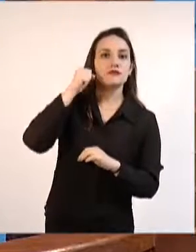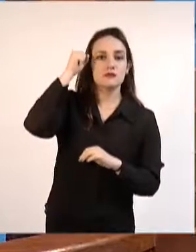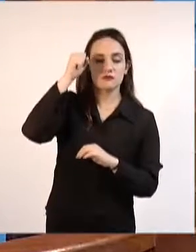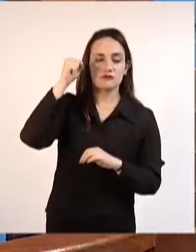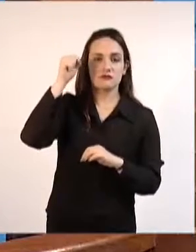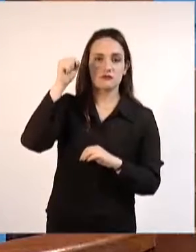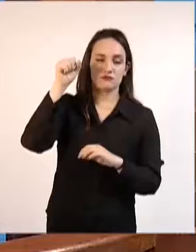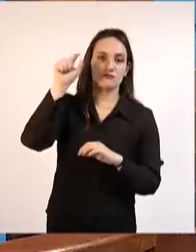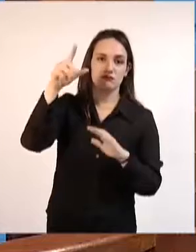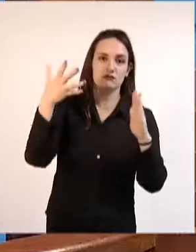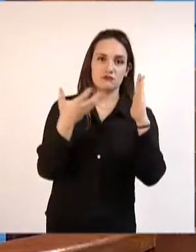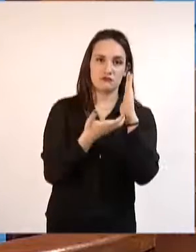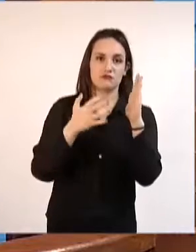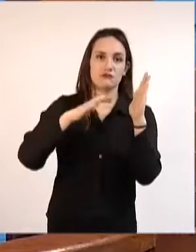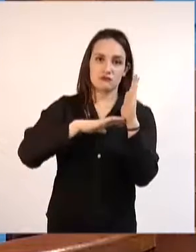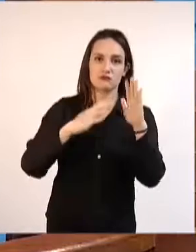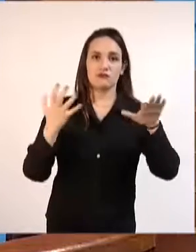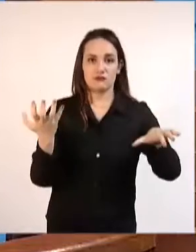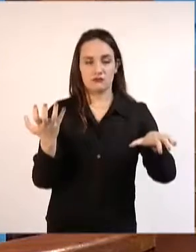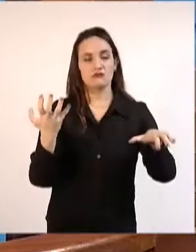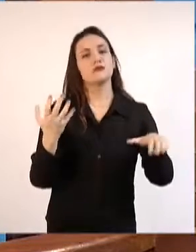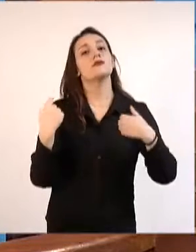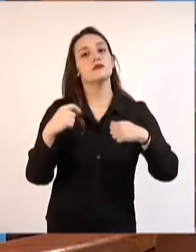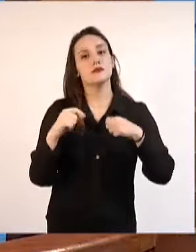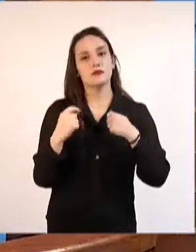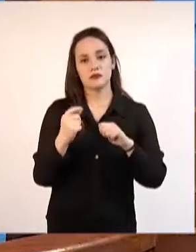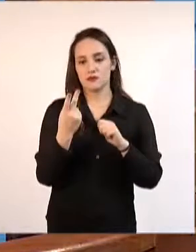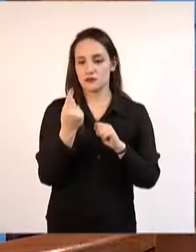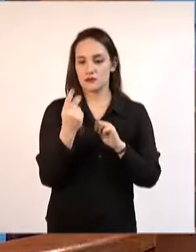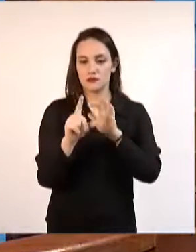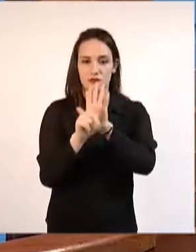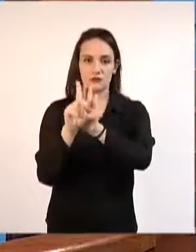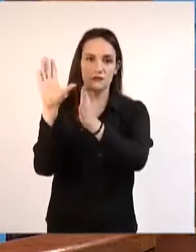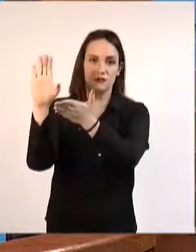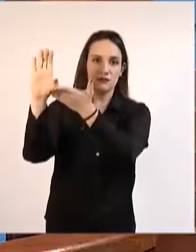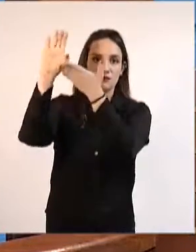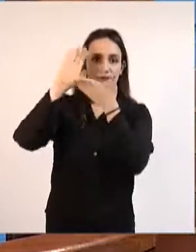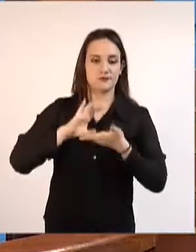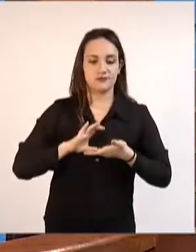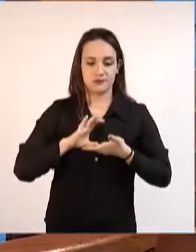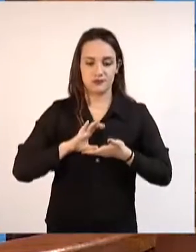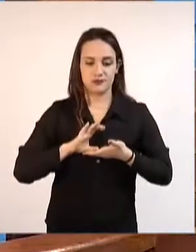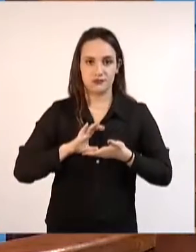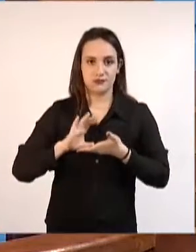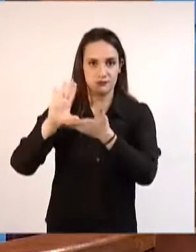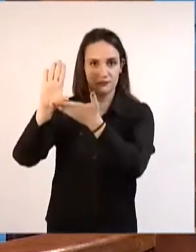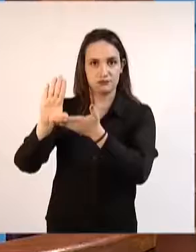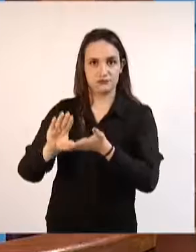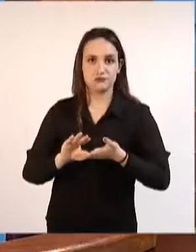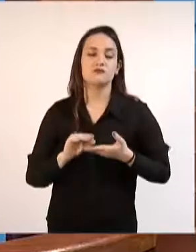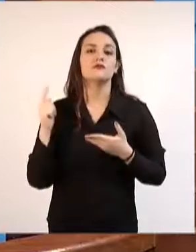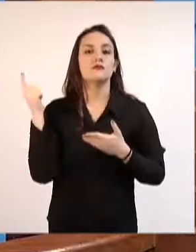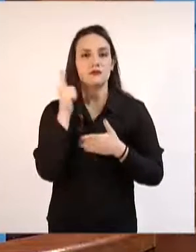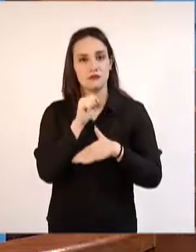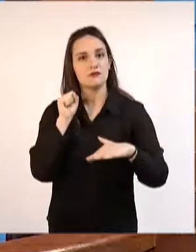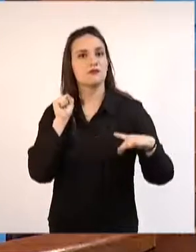parlamentares no Congresso Nacional, pudessem apresentar uma emenda de bancada, uma emenda coletiva, para contemplar